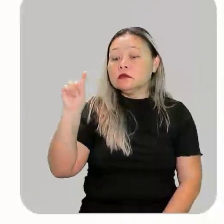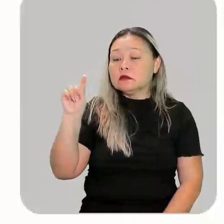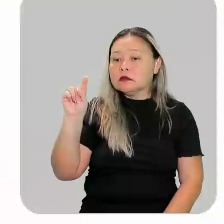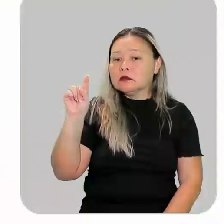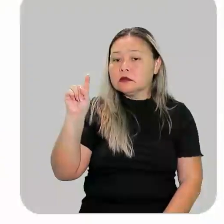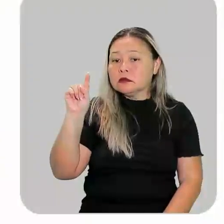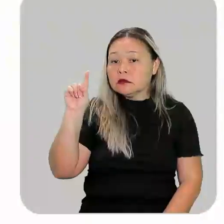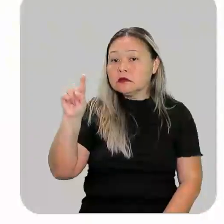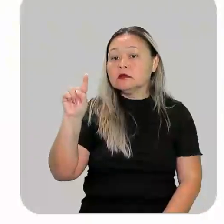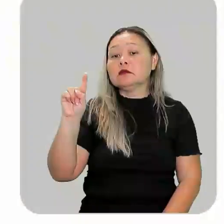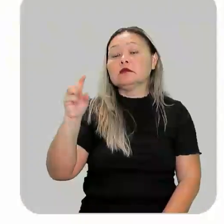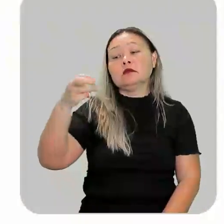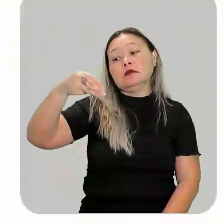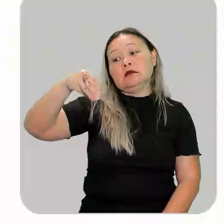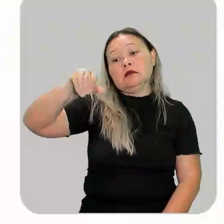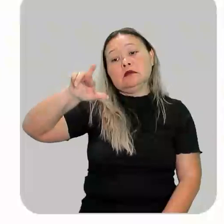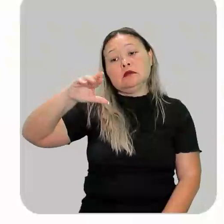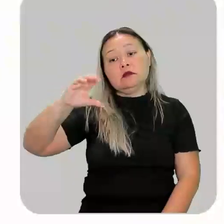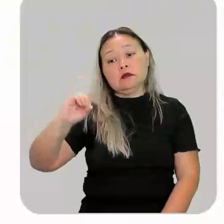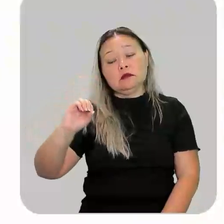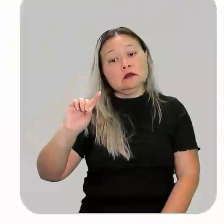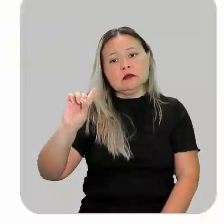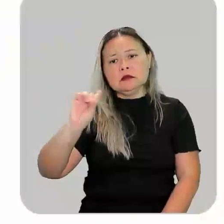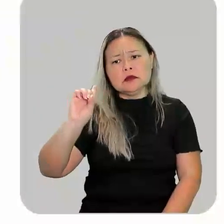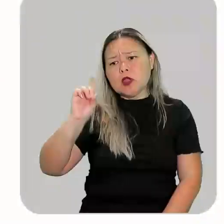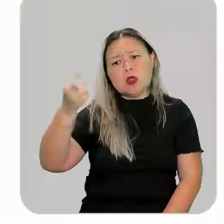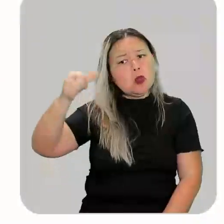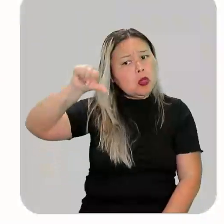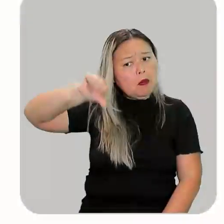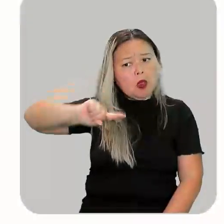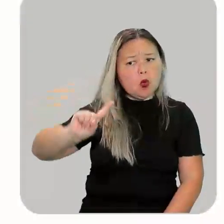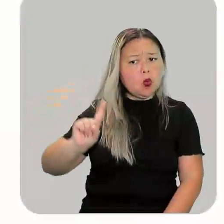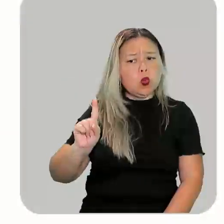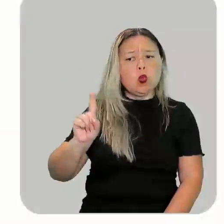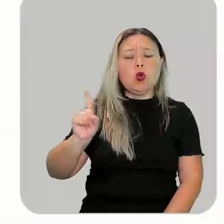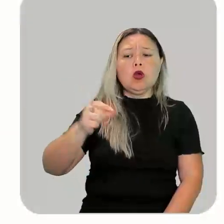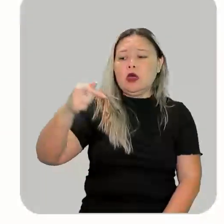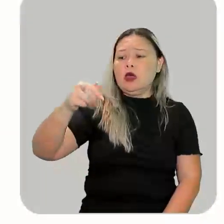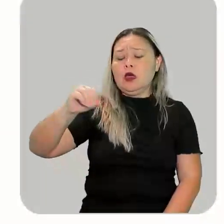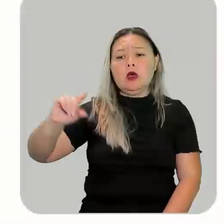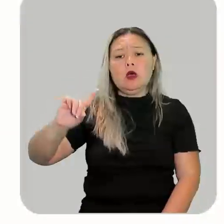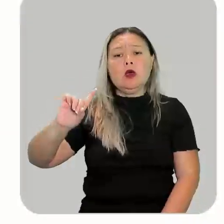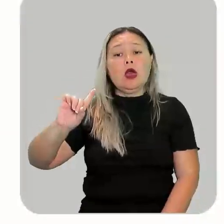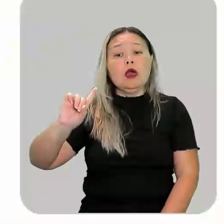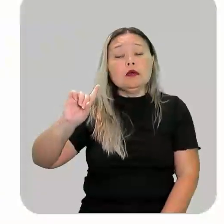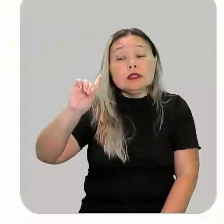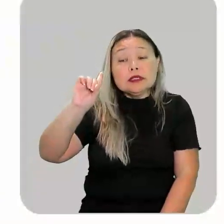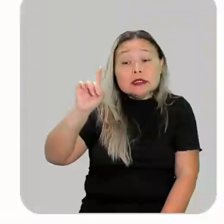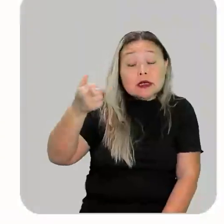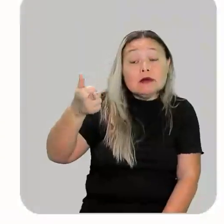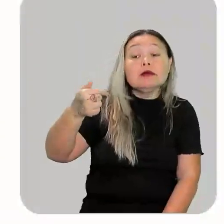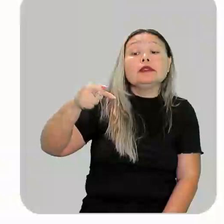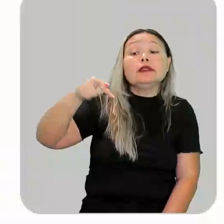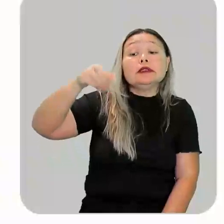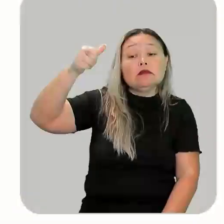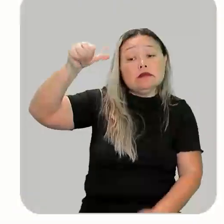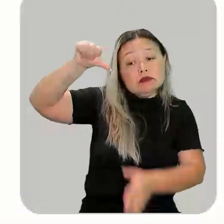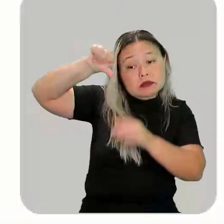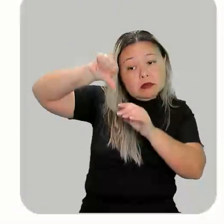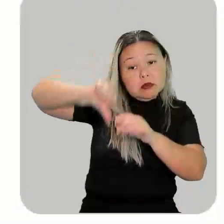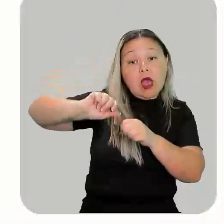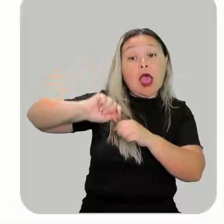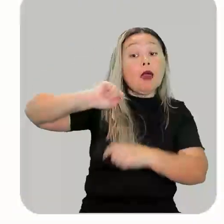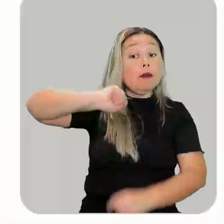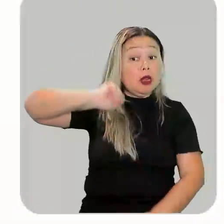860. Isso em março. Ainda não está pior. Ainda não está pior que 700, né? Mas se cair, vai ficar pior. Vamos fazer